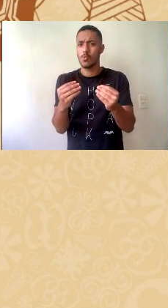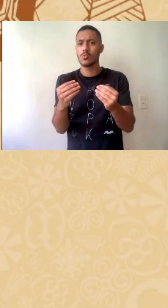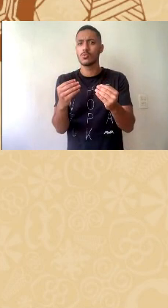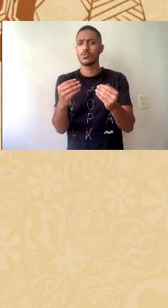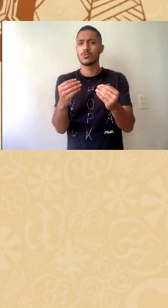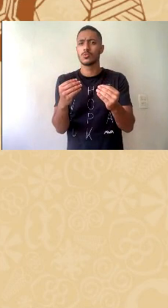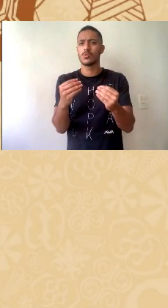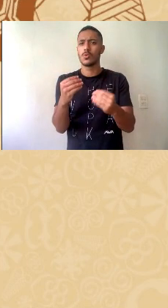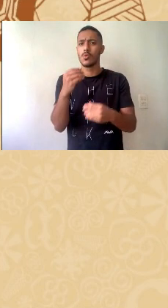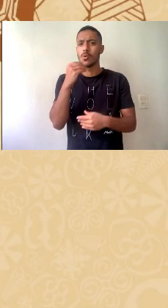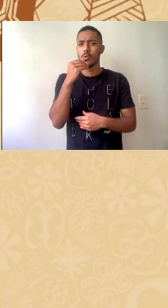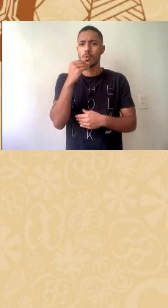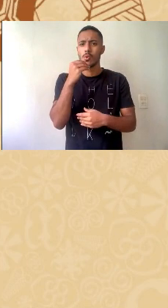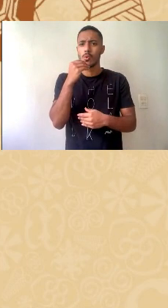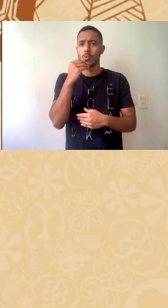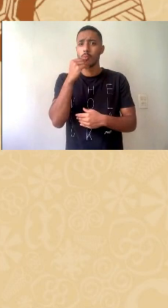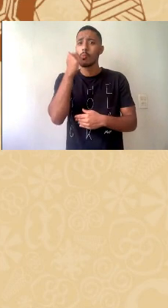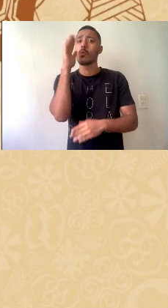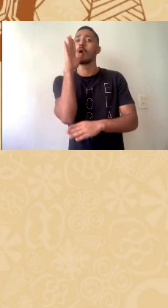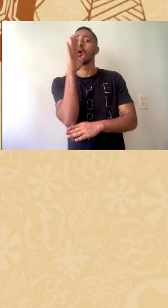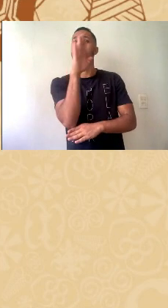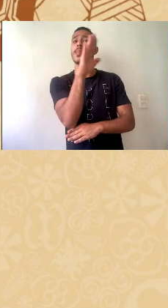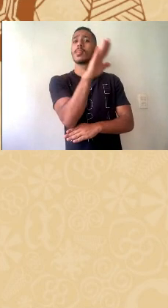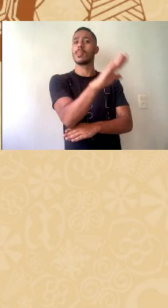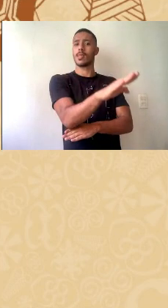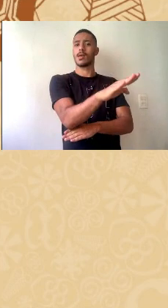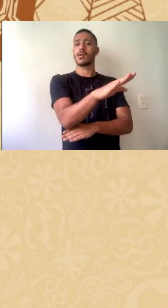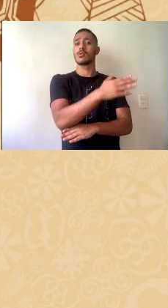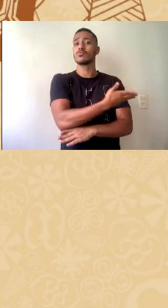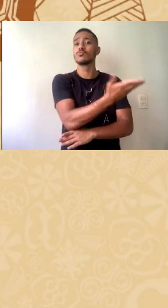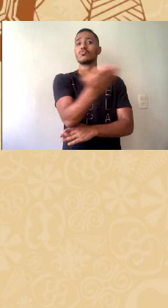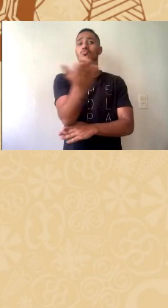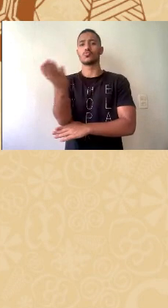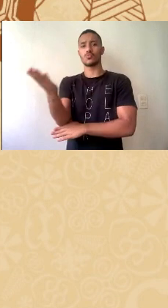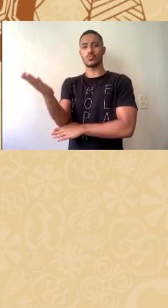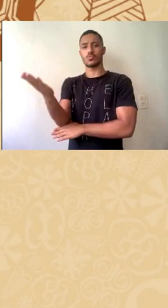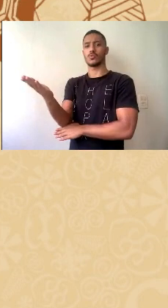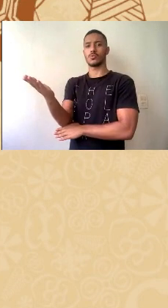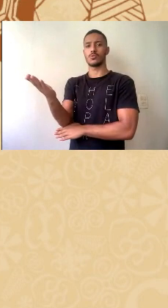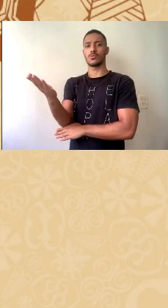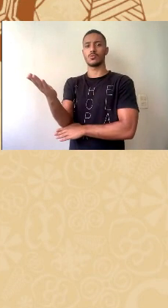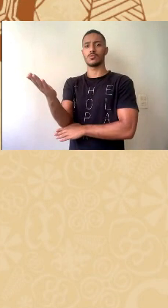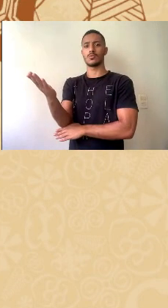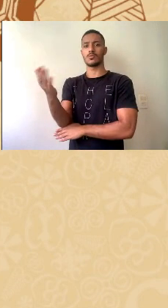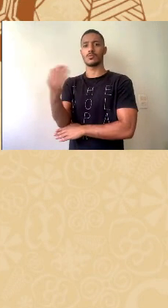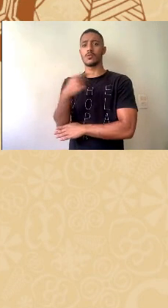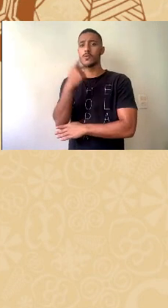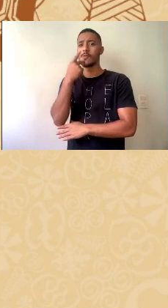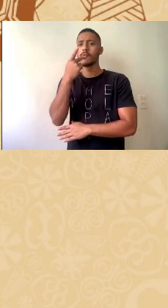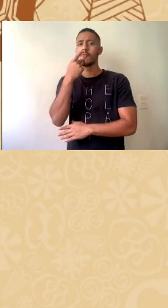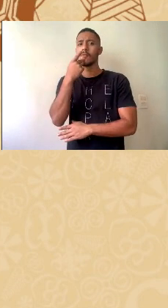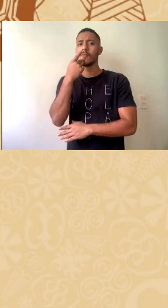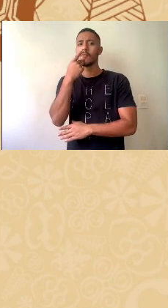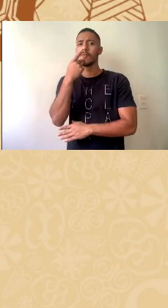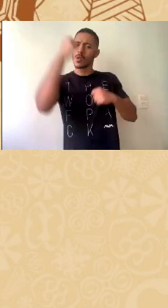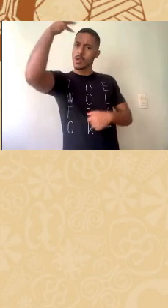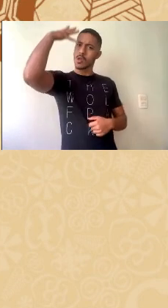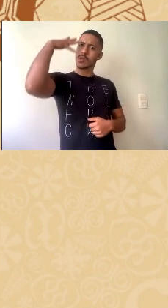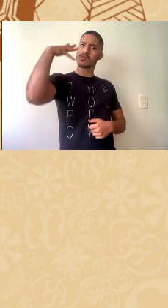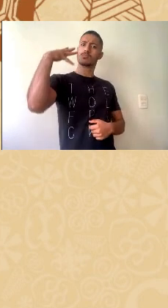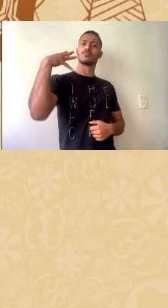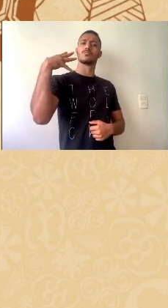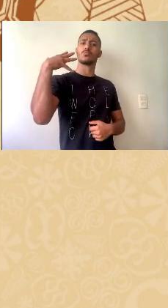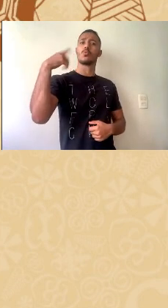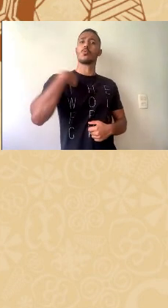Boa tarde a todas e a todos. Deixa eu fazer minha descrição aqui, né? Então, eu sou um